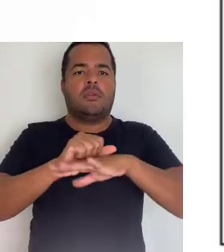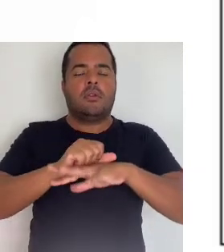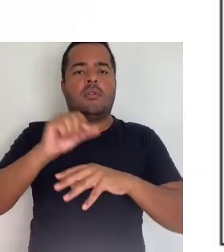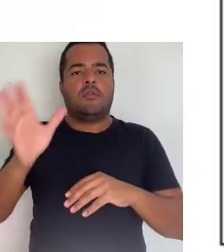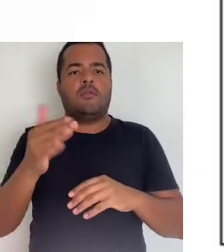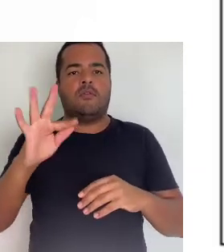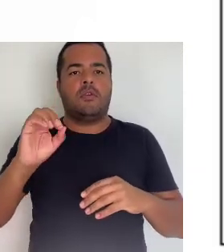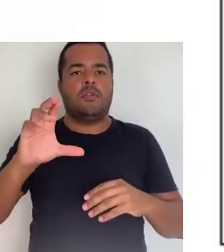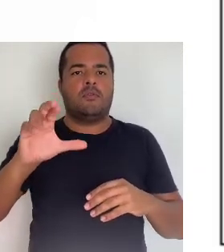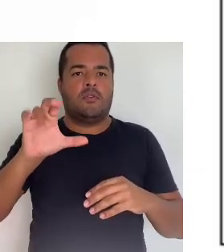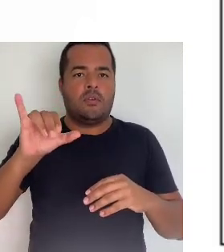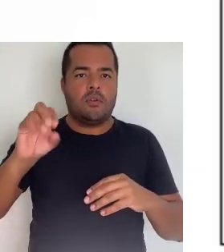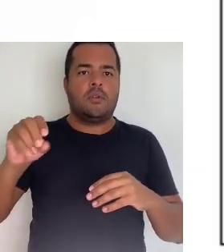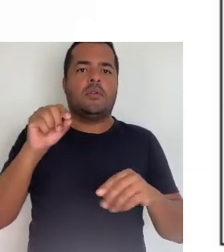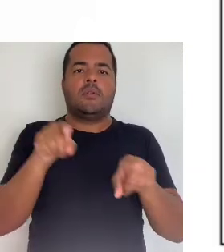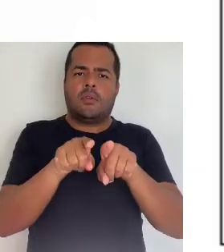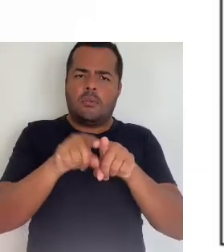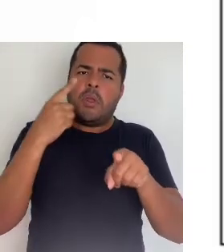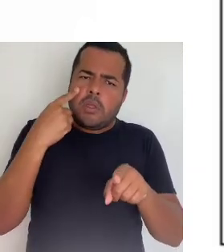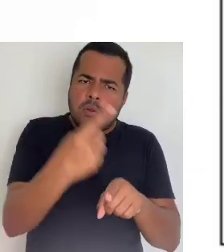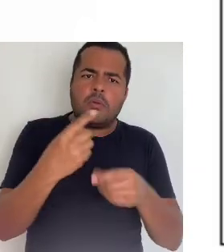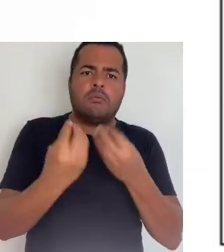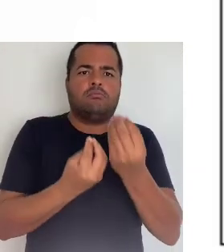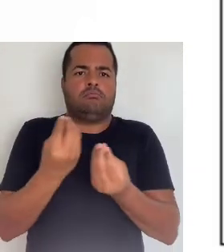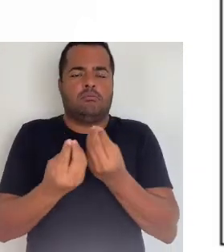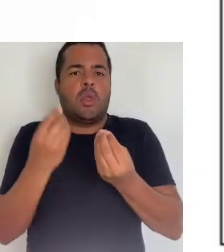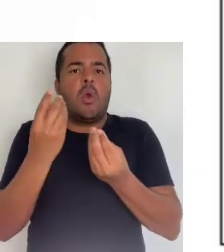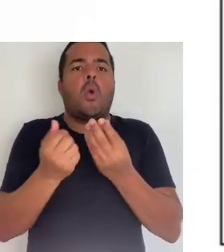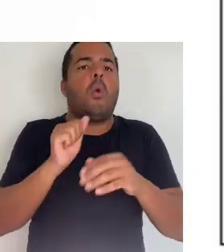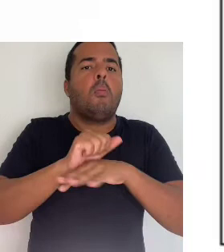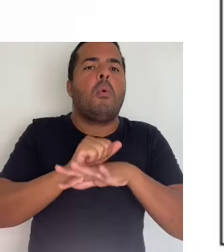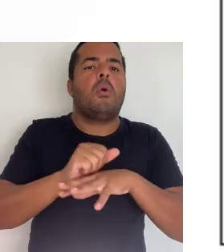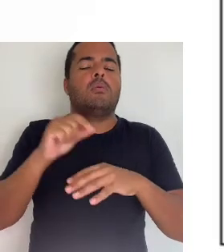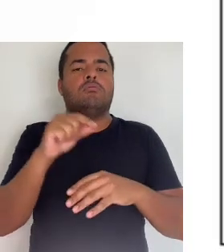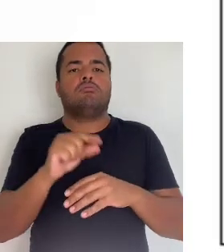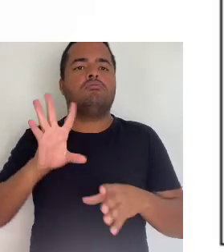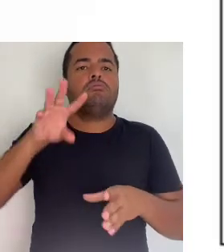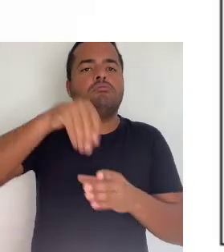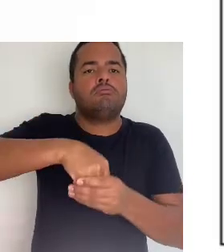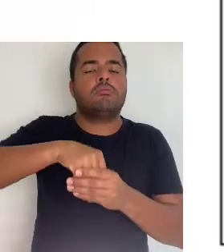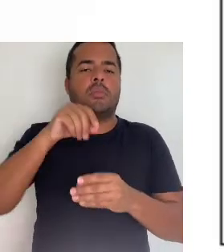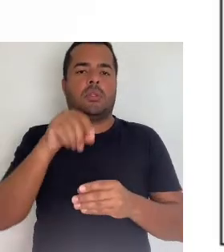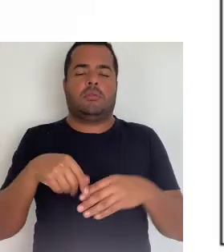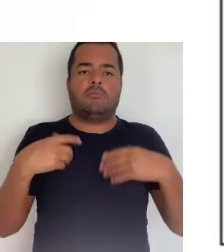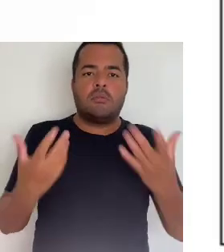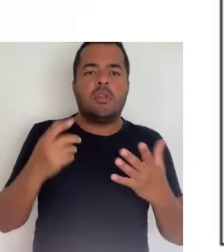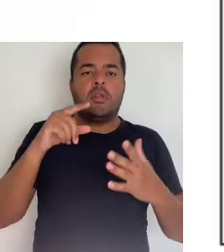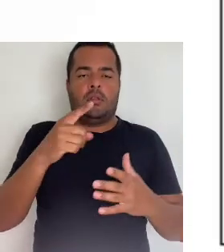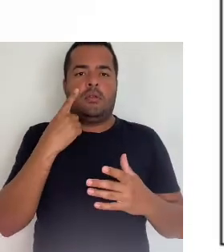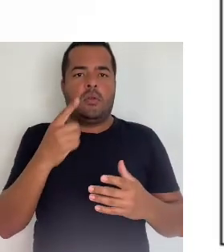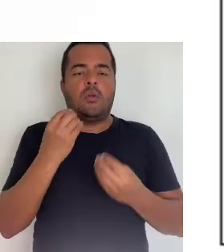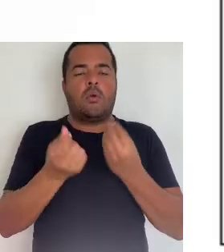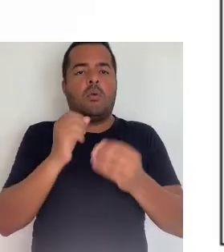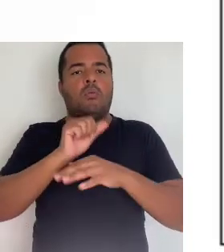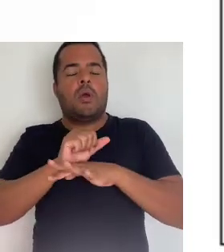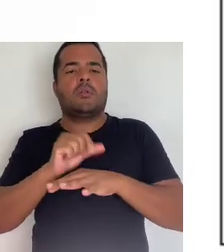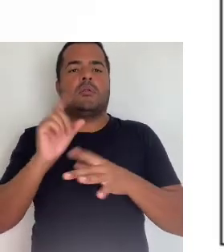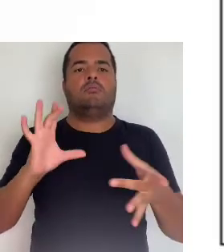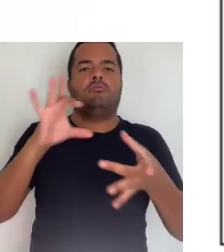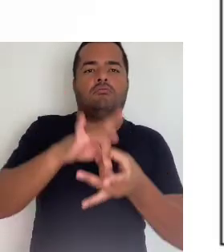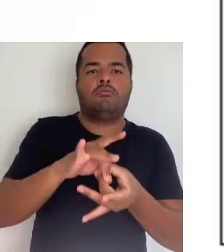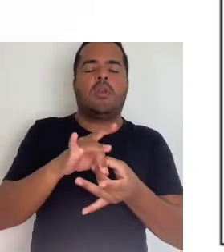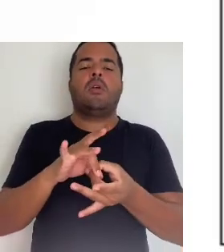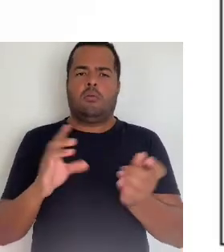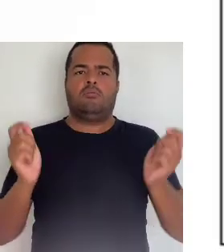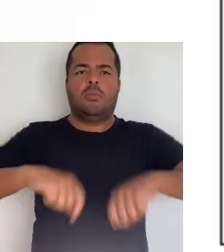álcool e o ácido fosfórico, em que a gente tem aqui os pares de elétrons de oxigênio atacando um dos prótons do ácido fosfórico e